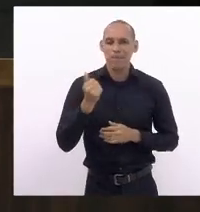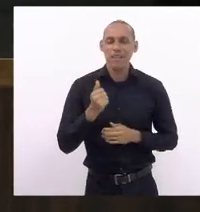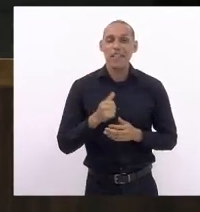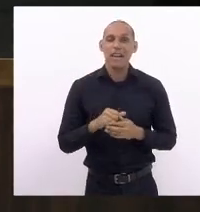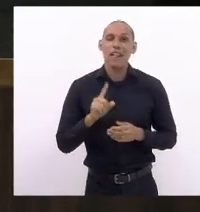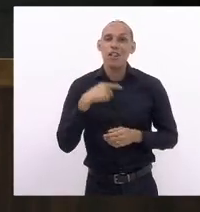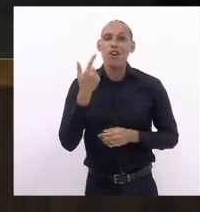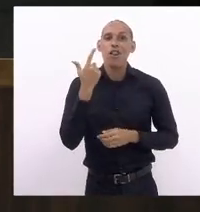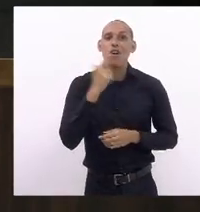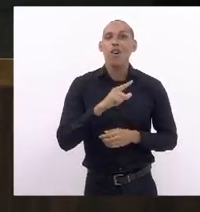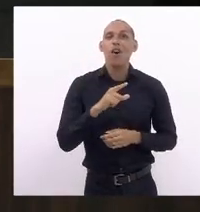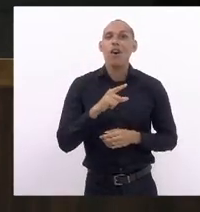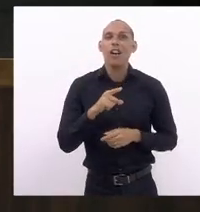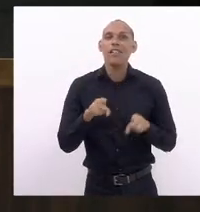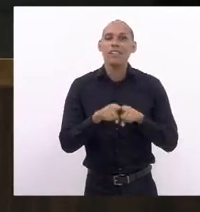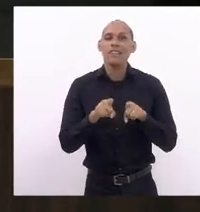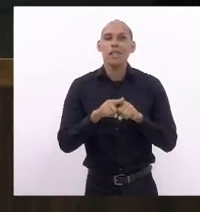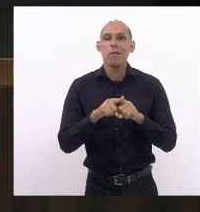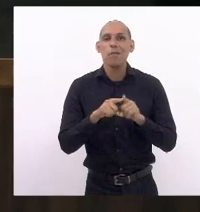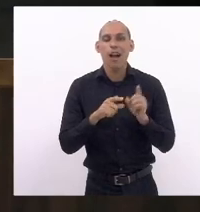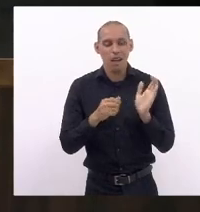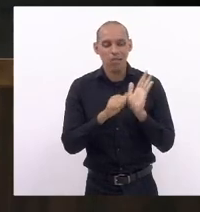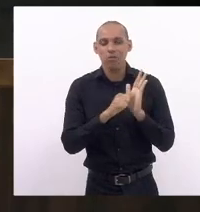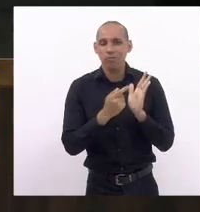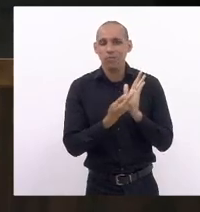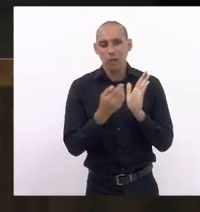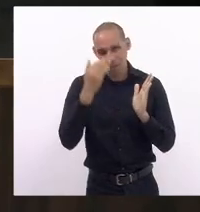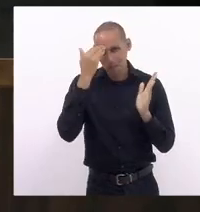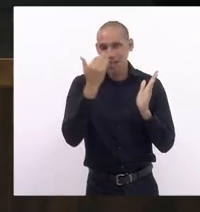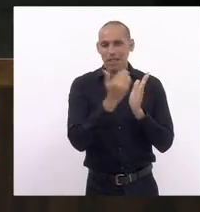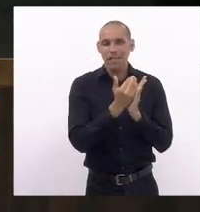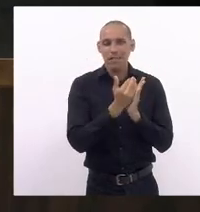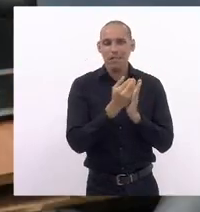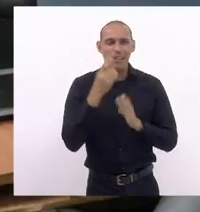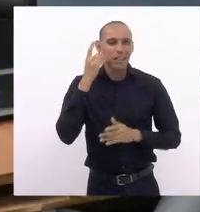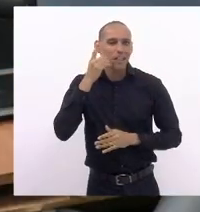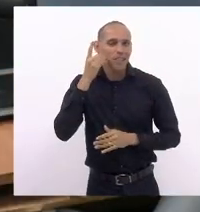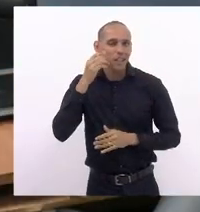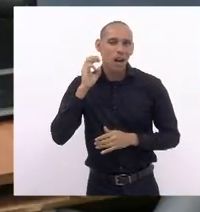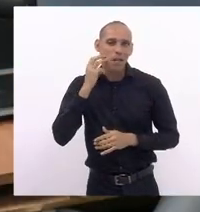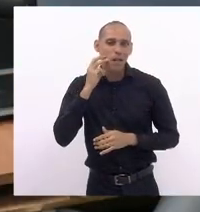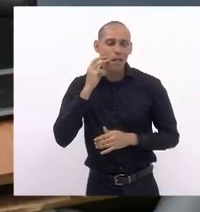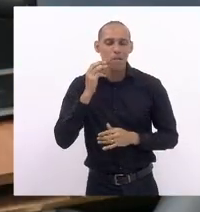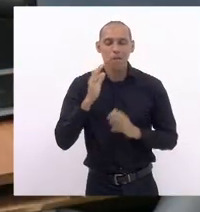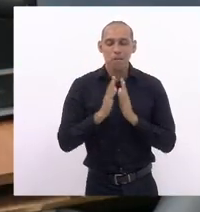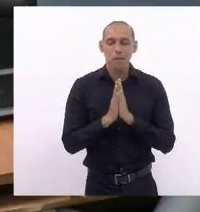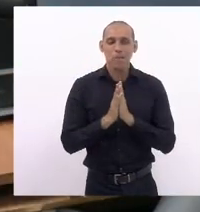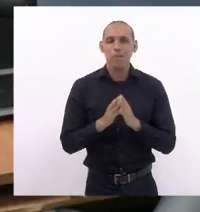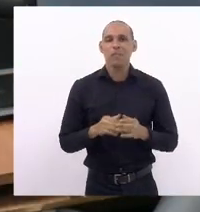ainda consegue alcançar a nossa agenda. Deputado Valdec, por favor.